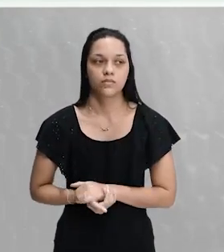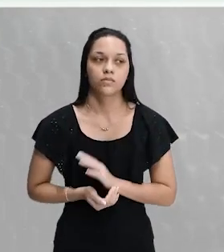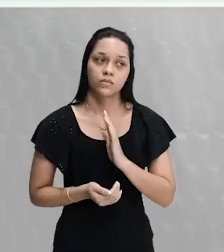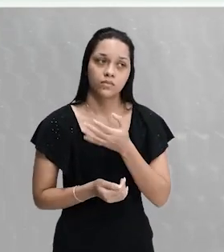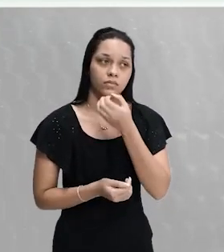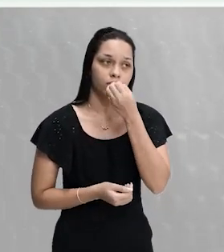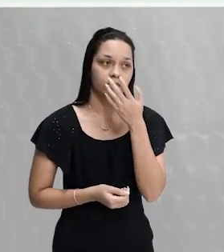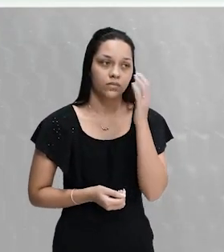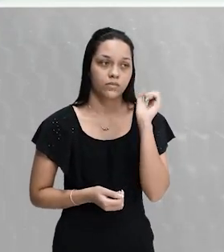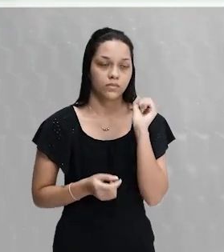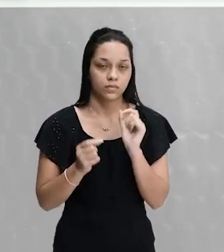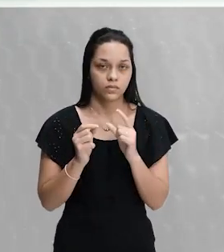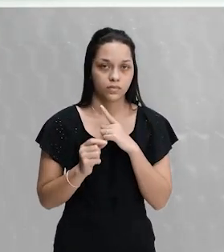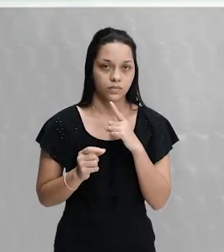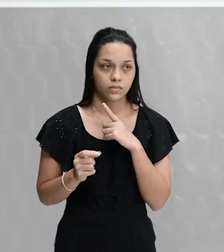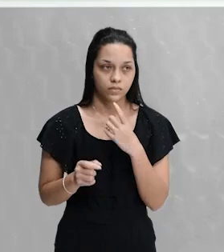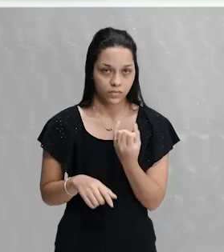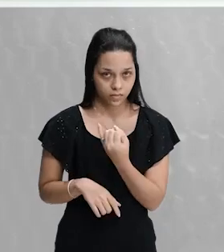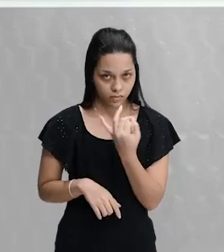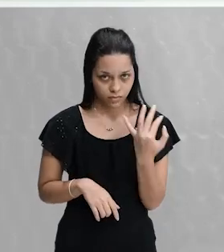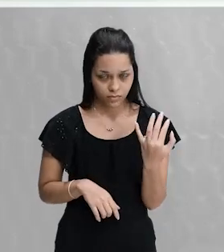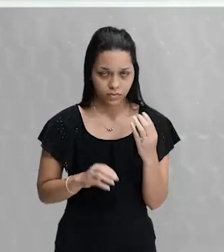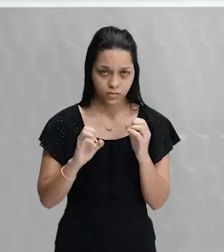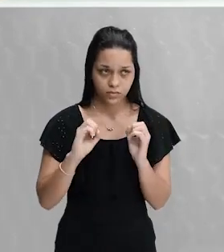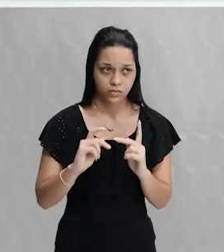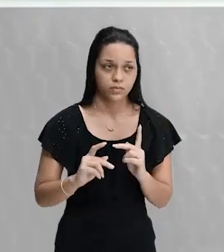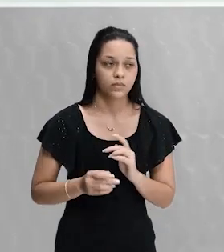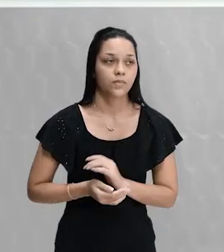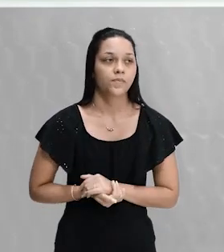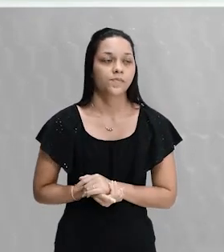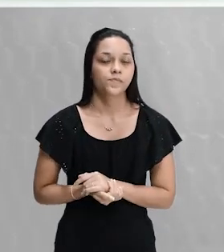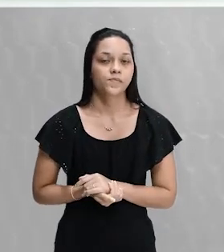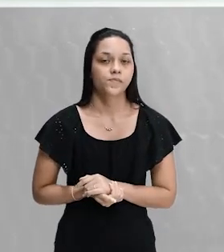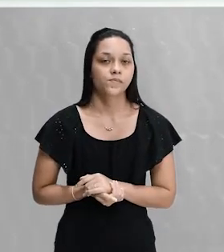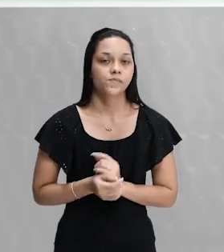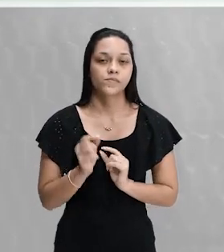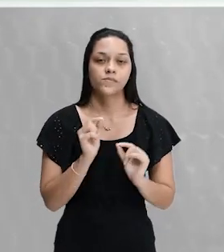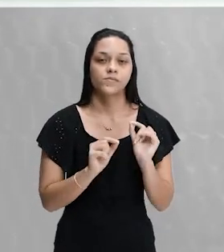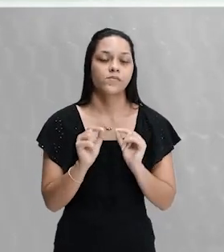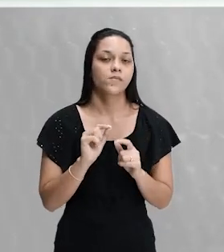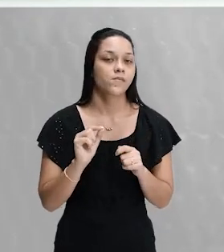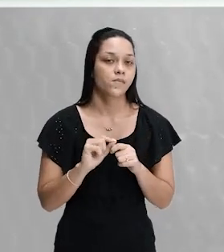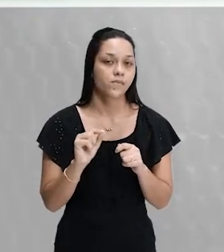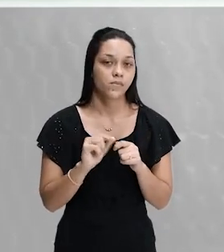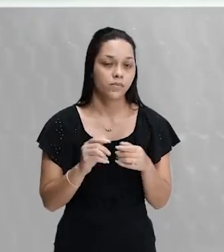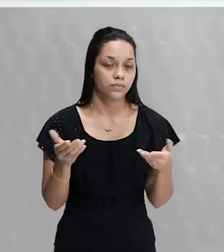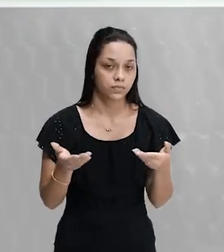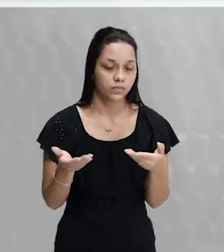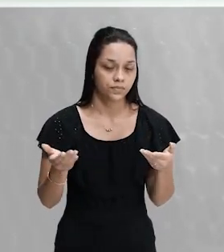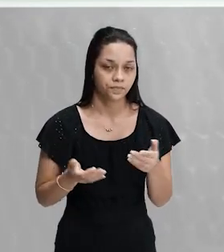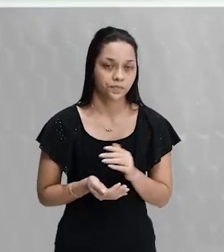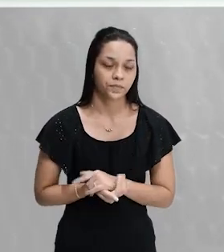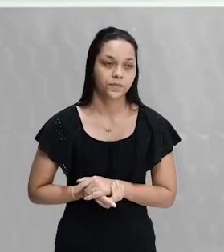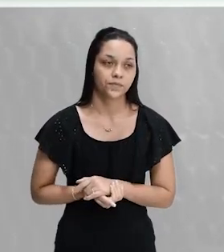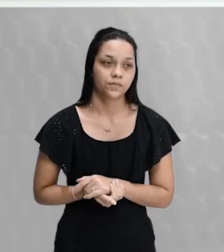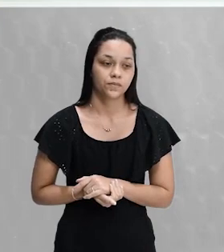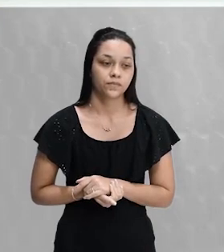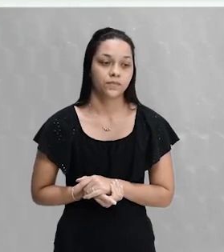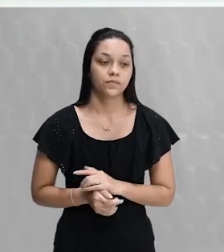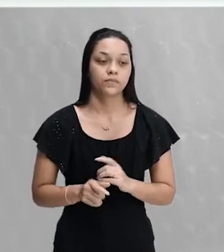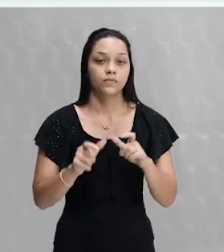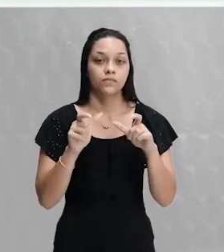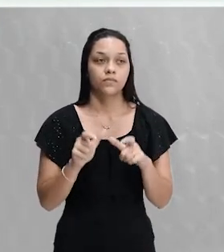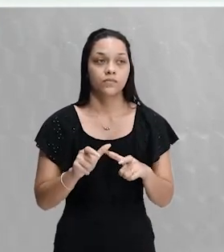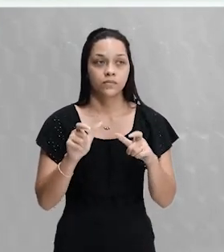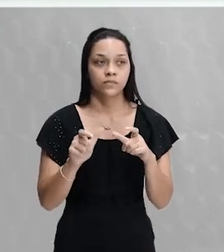já é suficiente essa quantidade de pontos. Tá? Bom, o que a gente vai fazer agora aqui, pessoal? A gente vai localizar